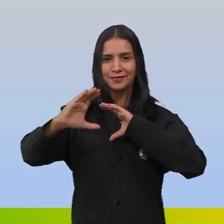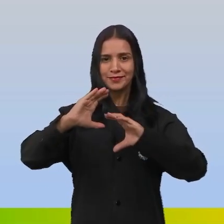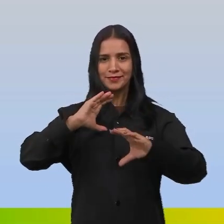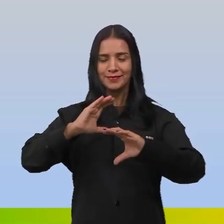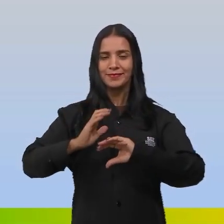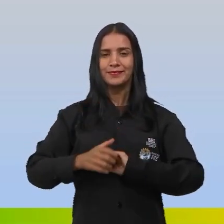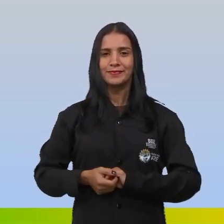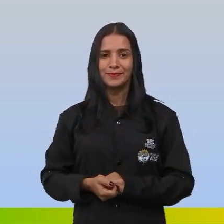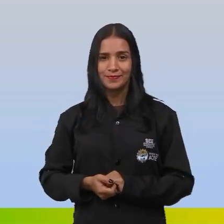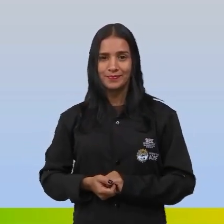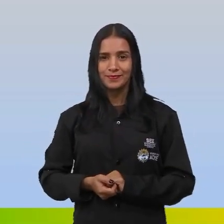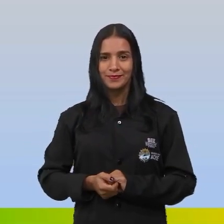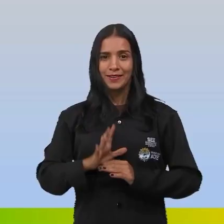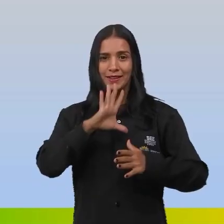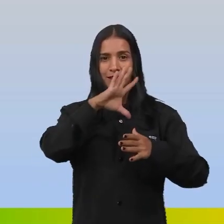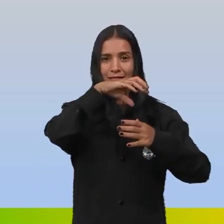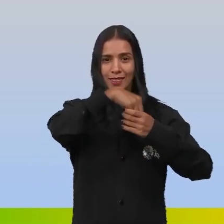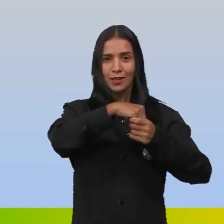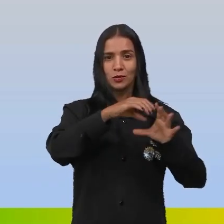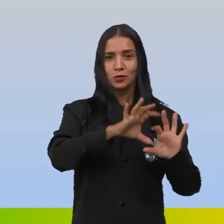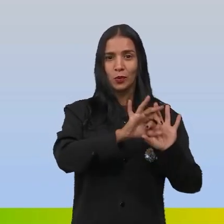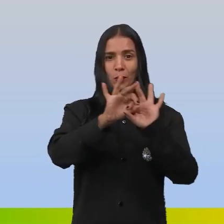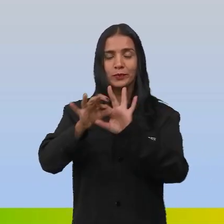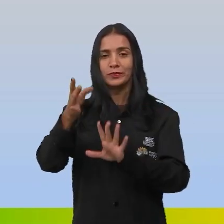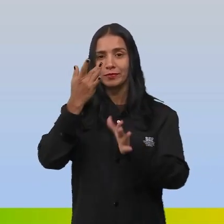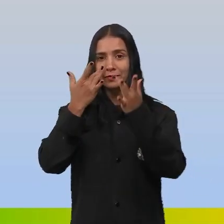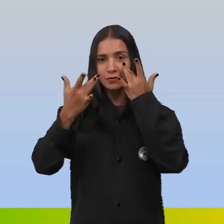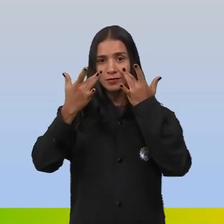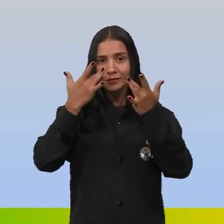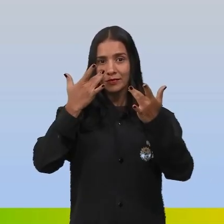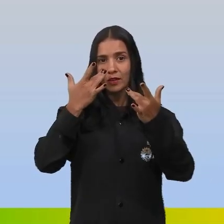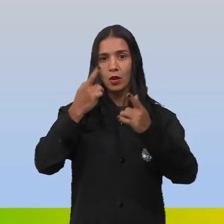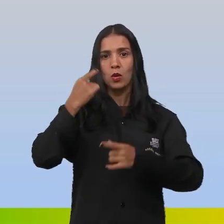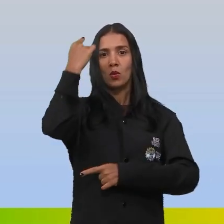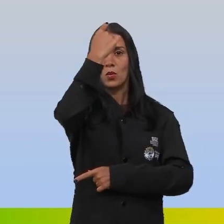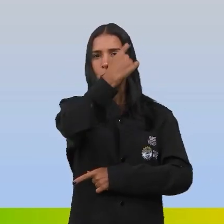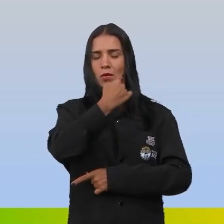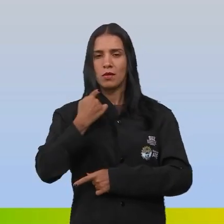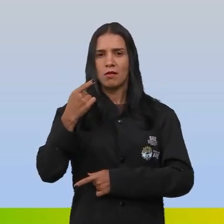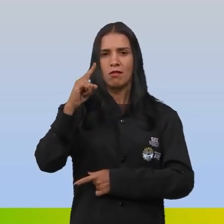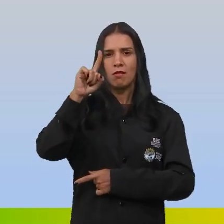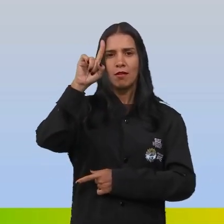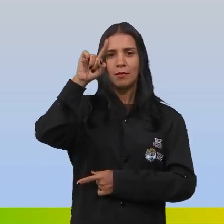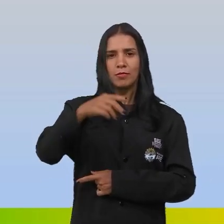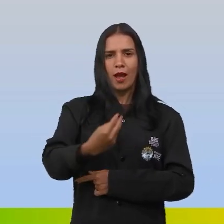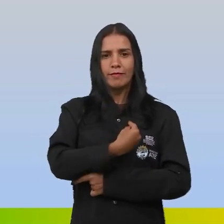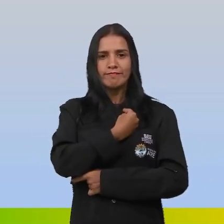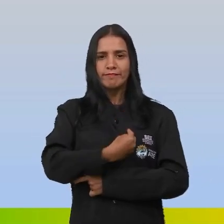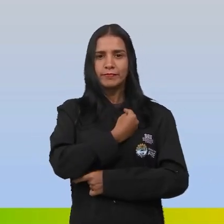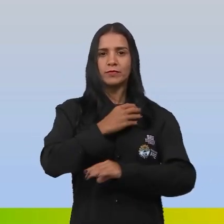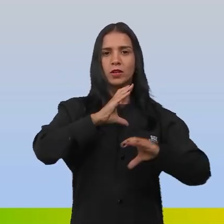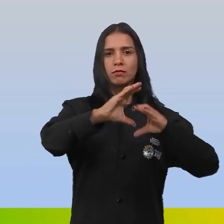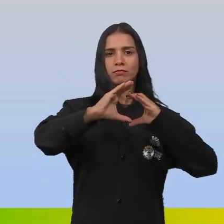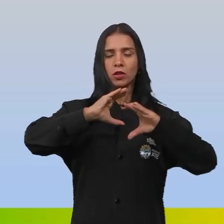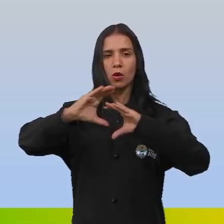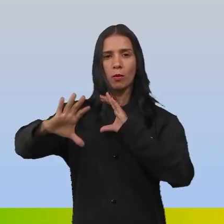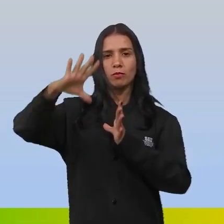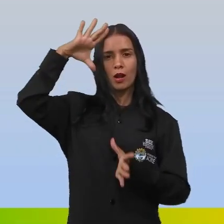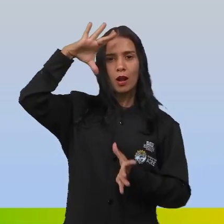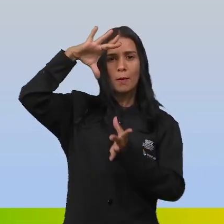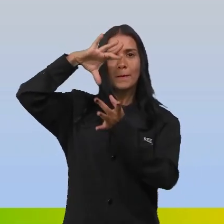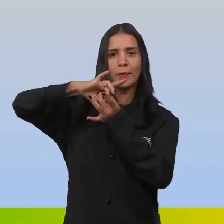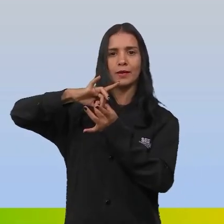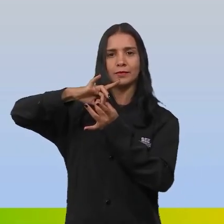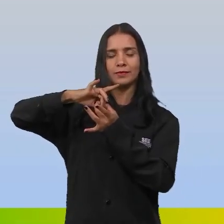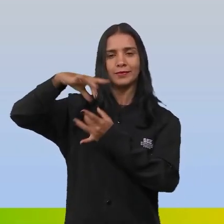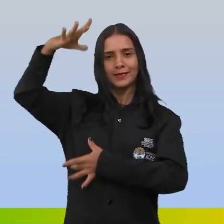ferramenta expressiva, vital, capaz de comunicar instantaneamente a alma do